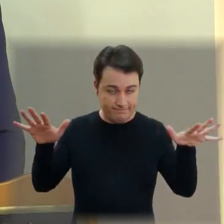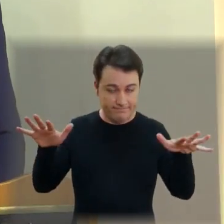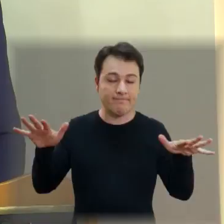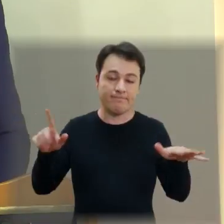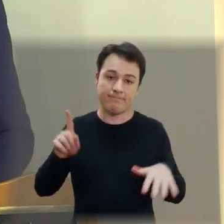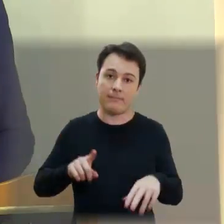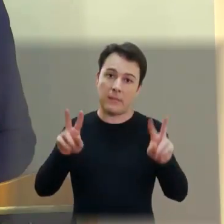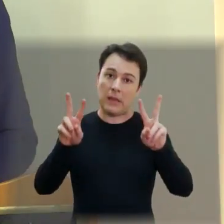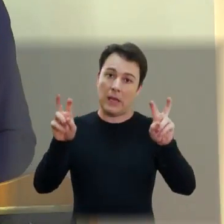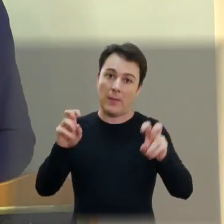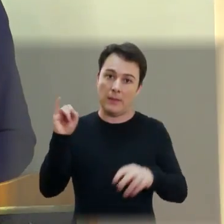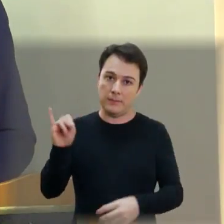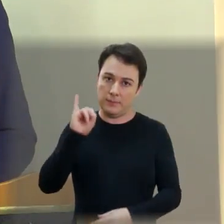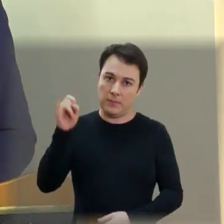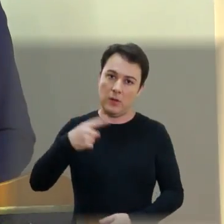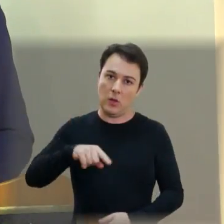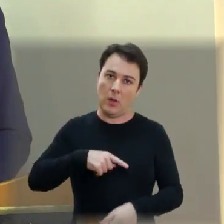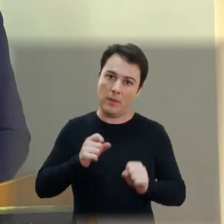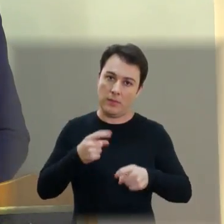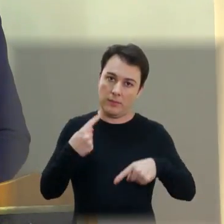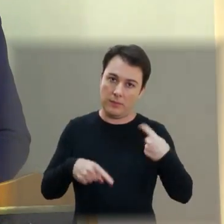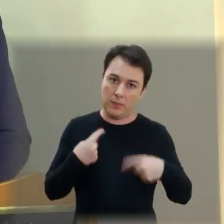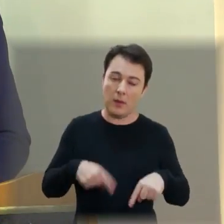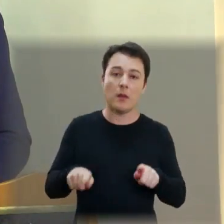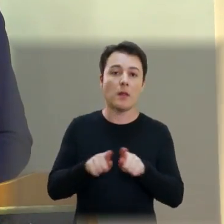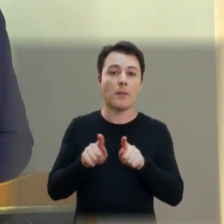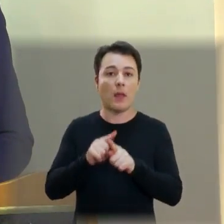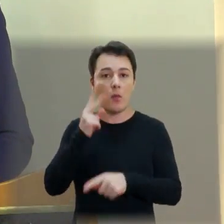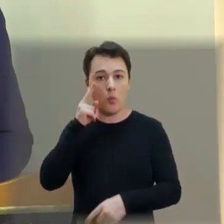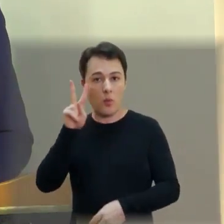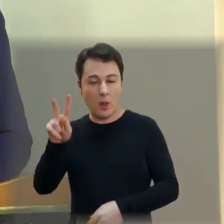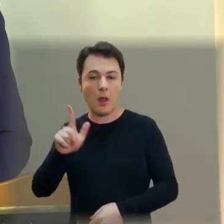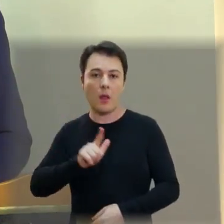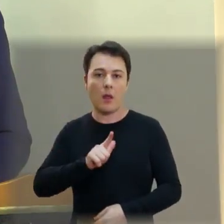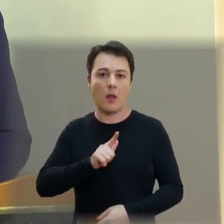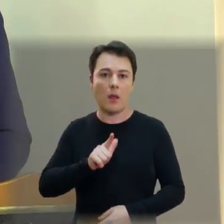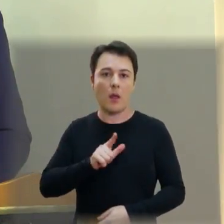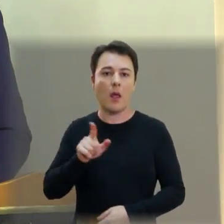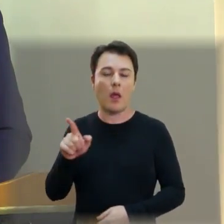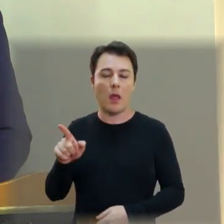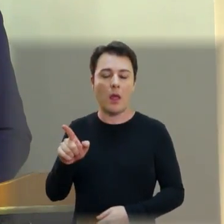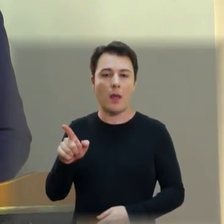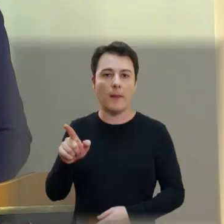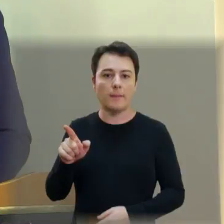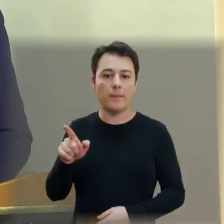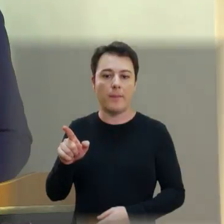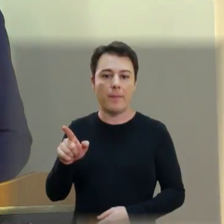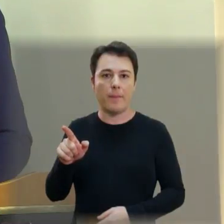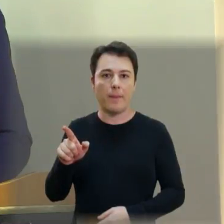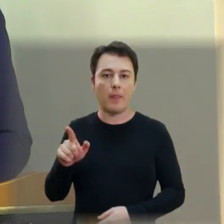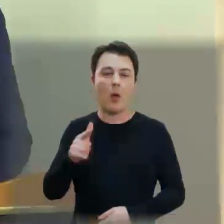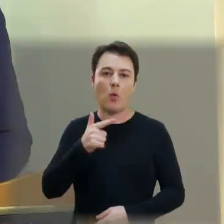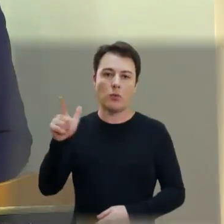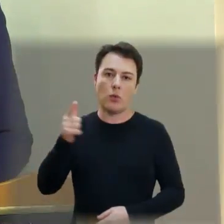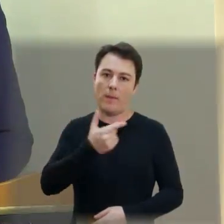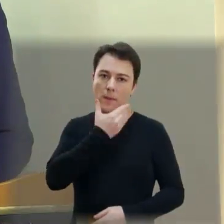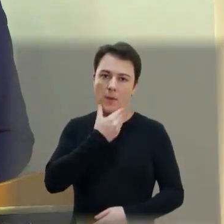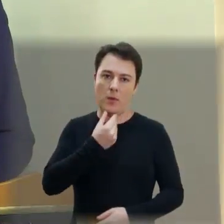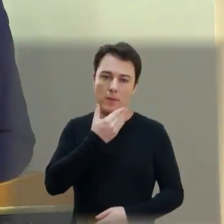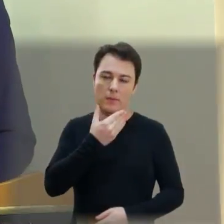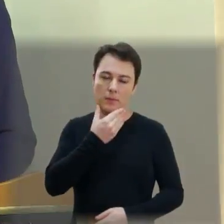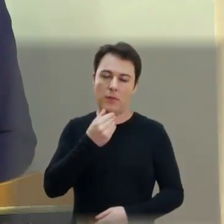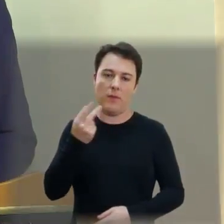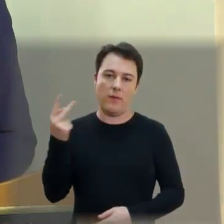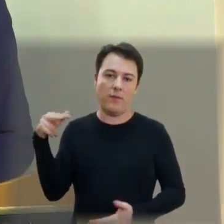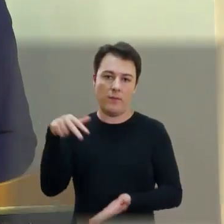nós pudemos debater. E também, no segundo dia, na quarta-feira, o Iglá Generoso, da Digital One Innovation,